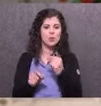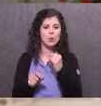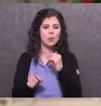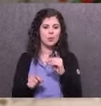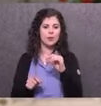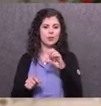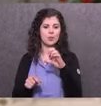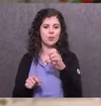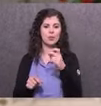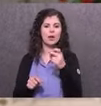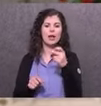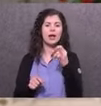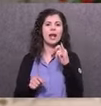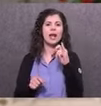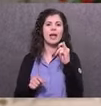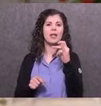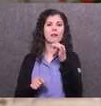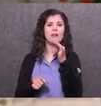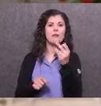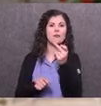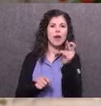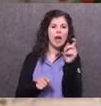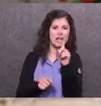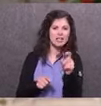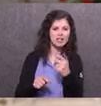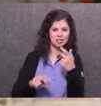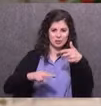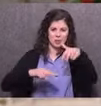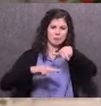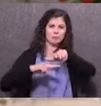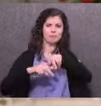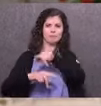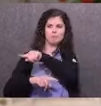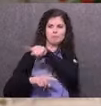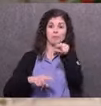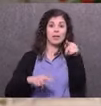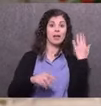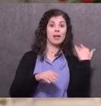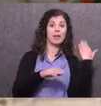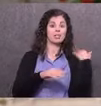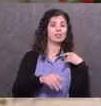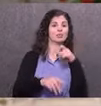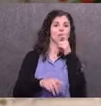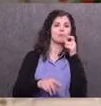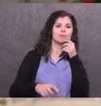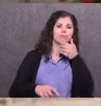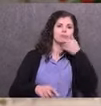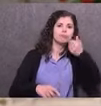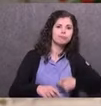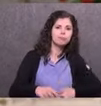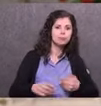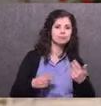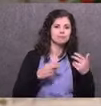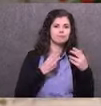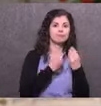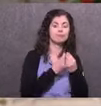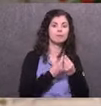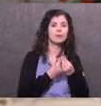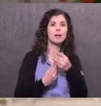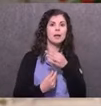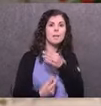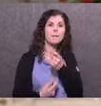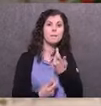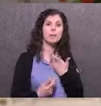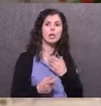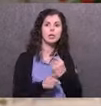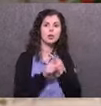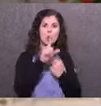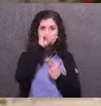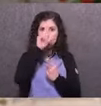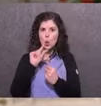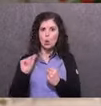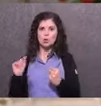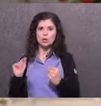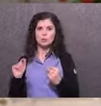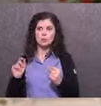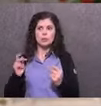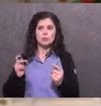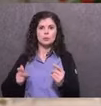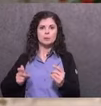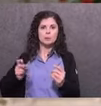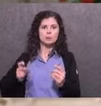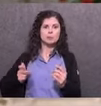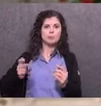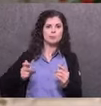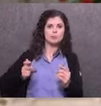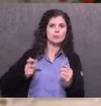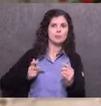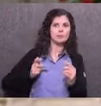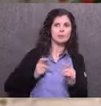os escribas e os anciãos se tinham reunido. Pedro foi-o seguindo de longe até ao palácio do sumo